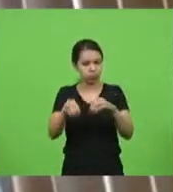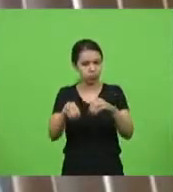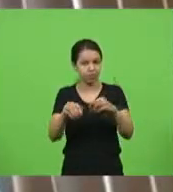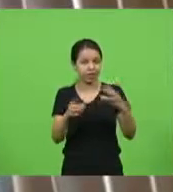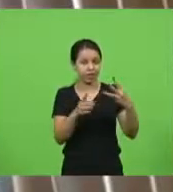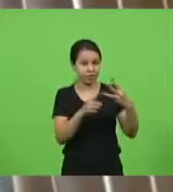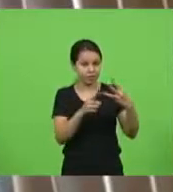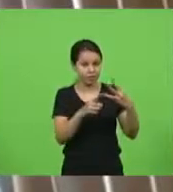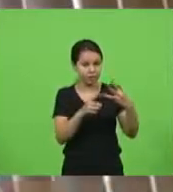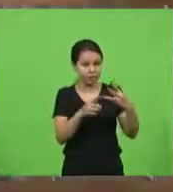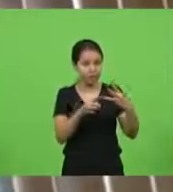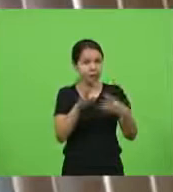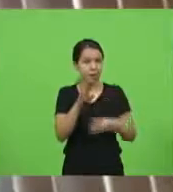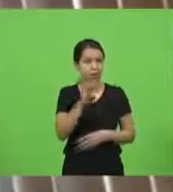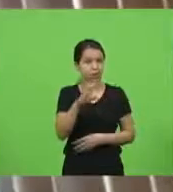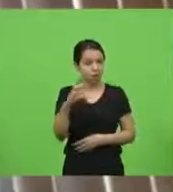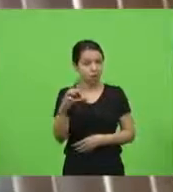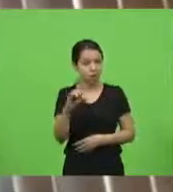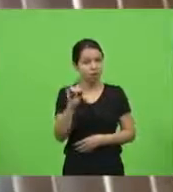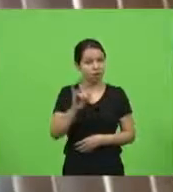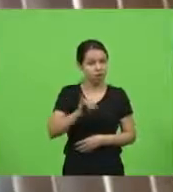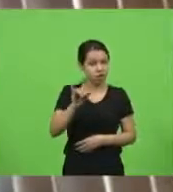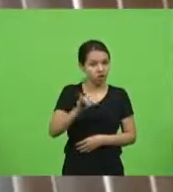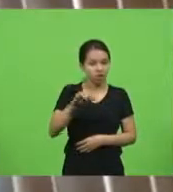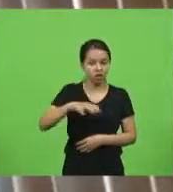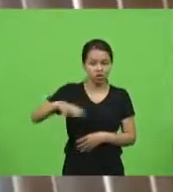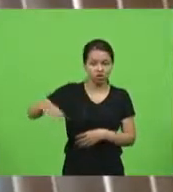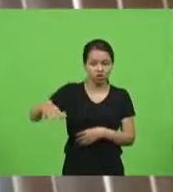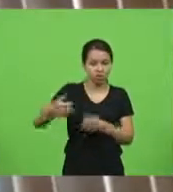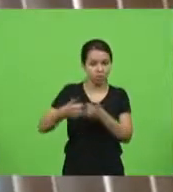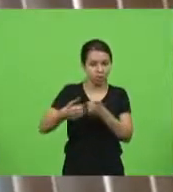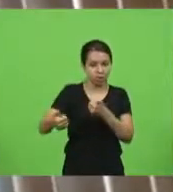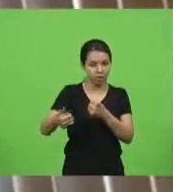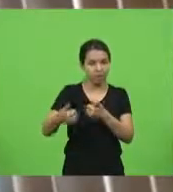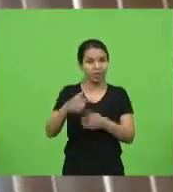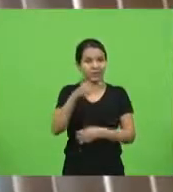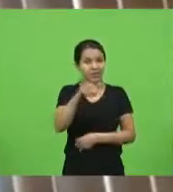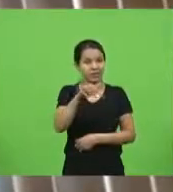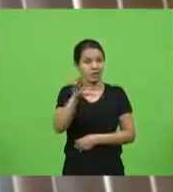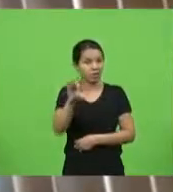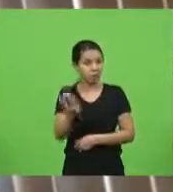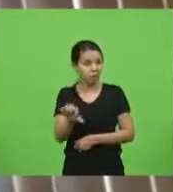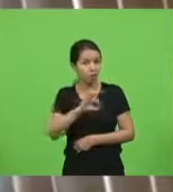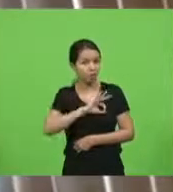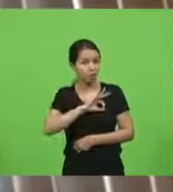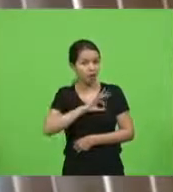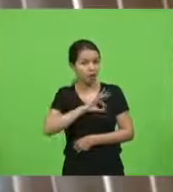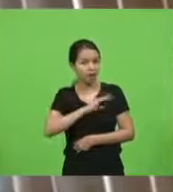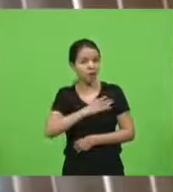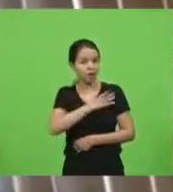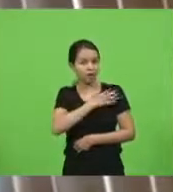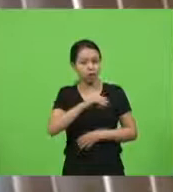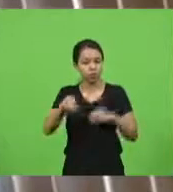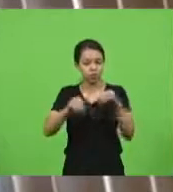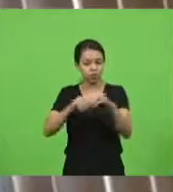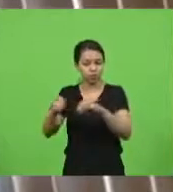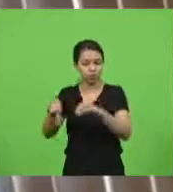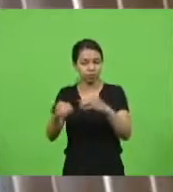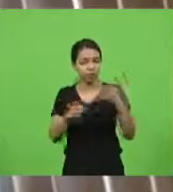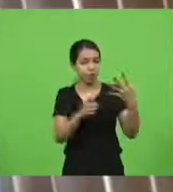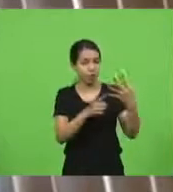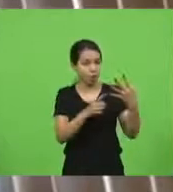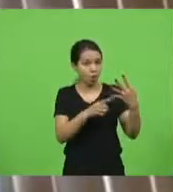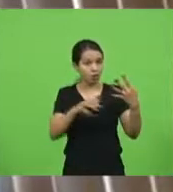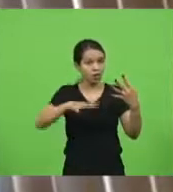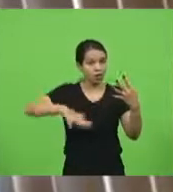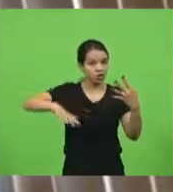Balneário Camboriú, Itajaí e região, 79 policiais militares. A quarta região, compreende